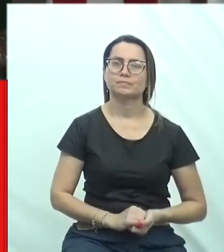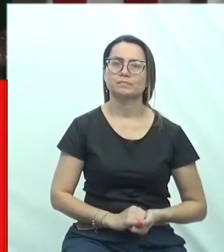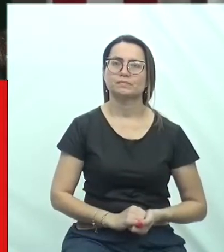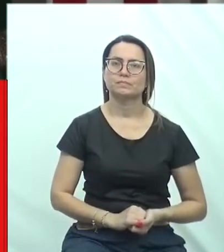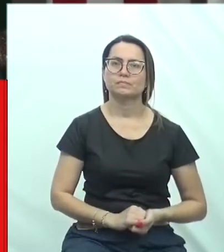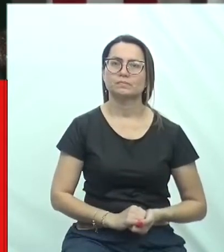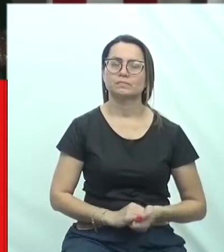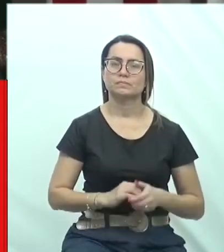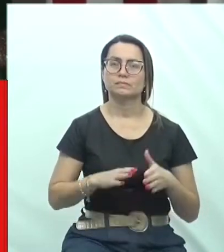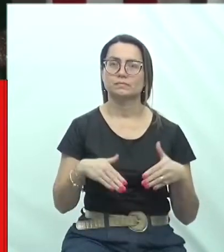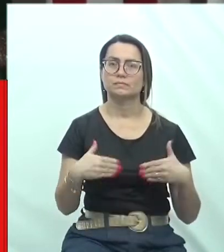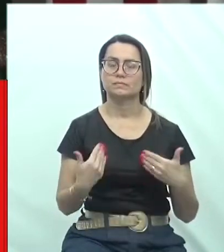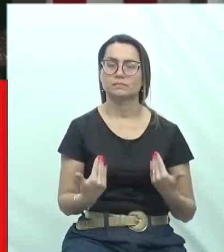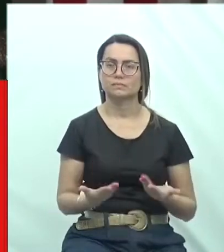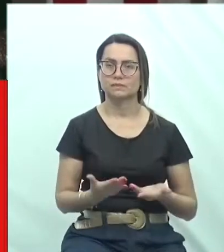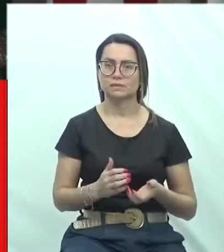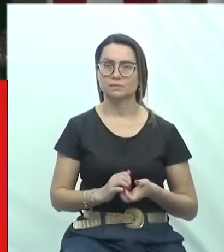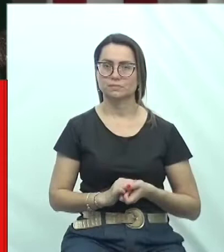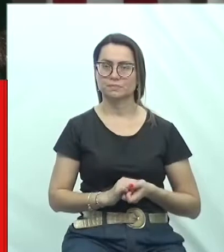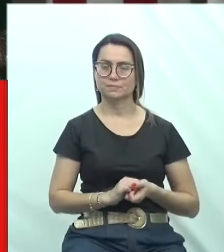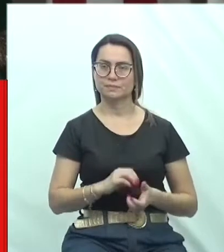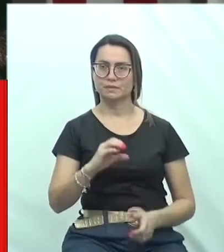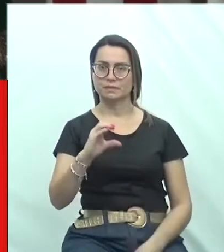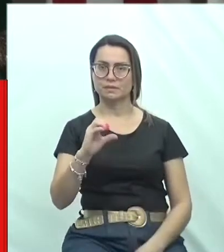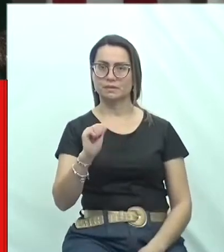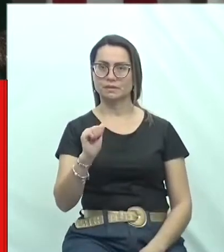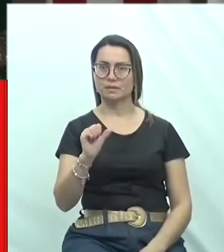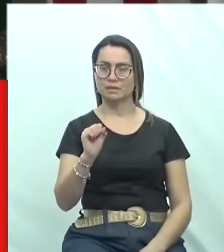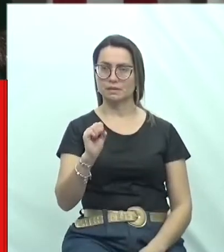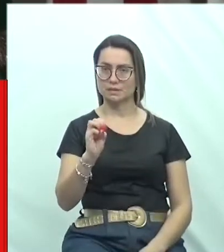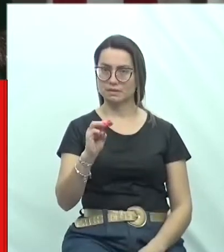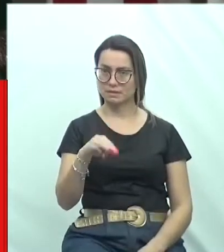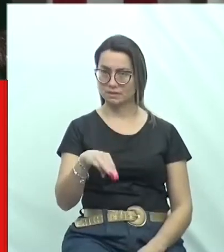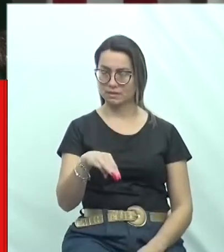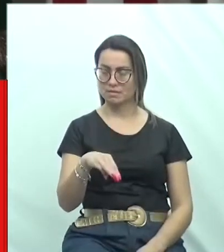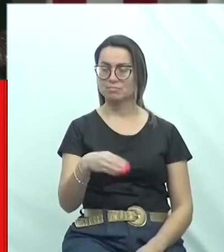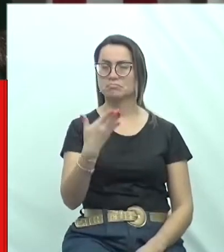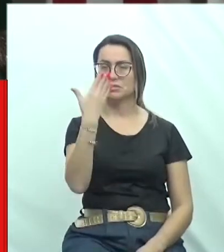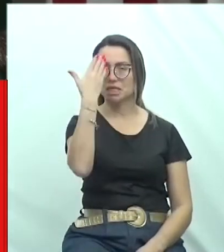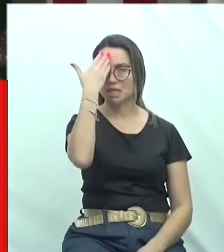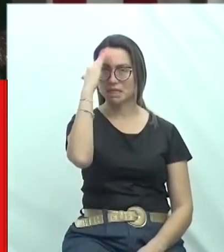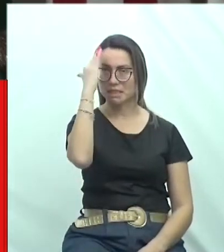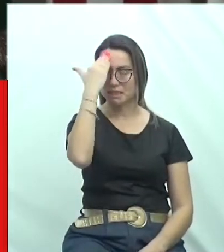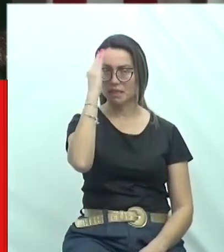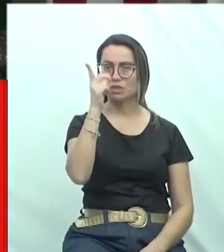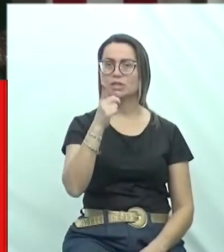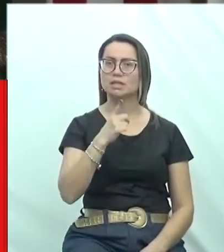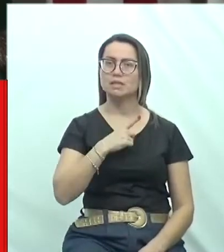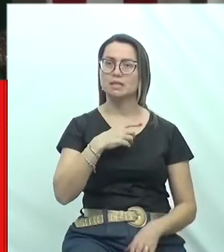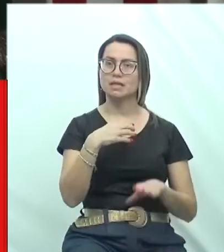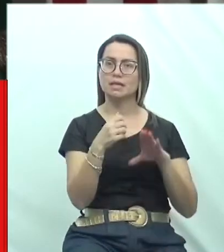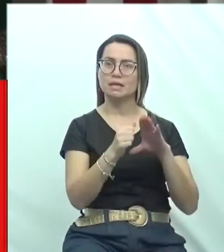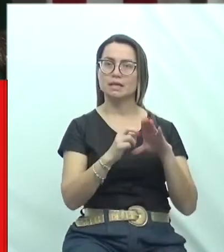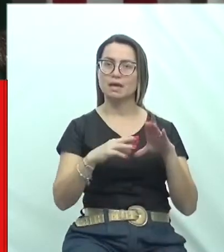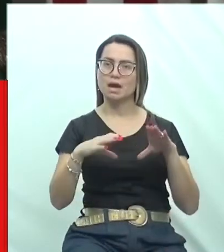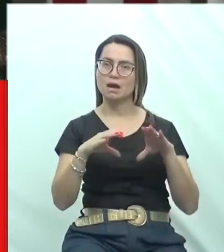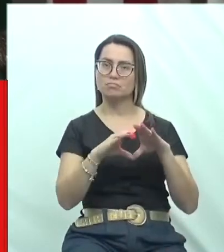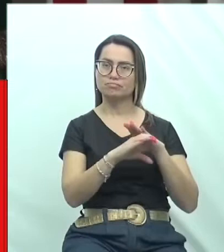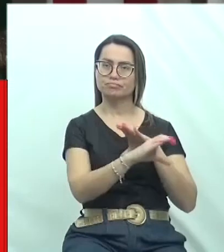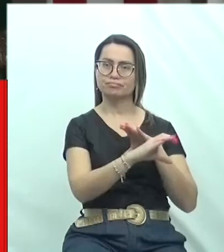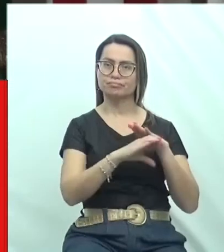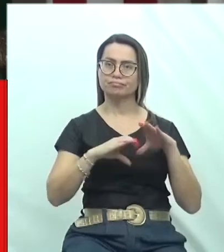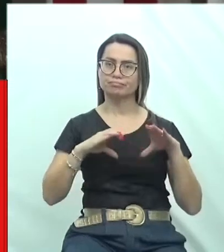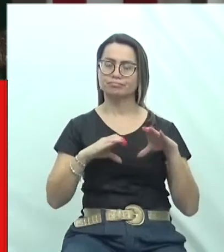A Casan reconhece que existe essa situação do ar na tubulação. Você falou